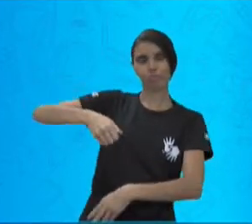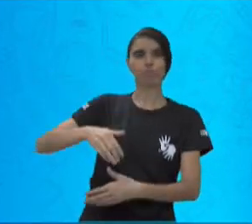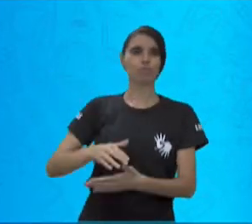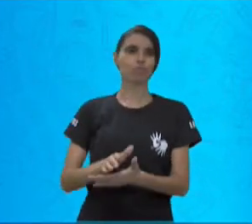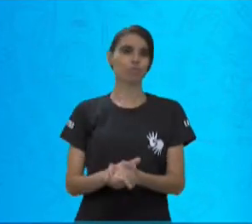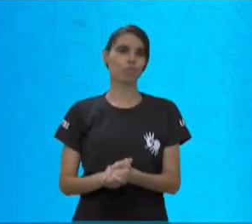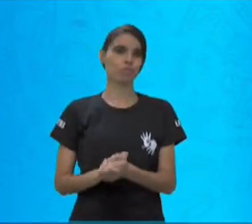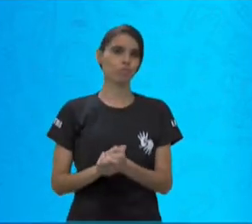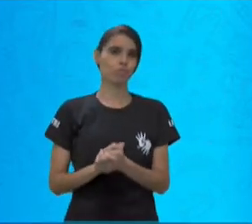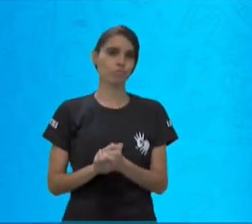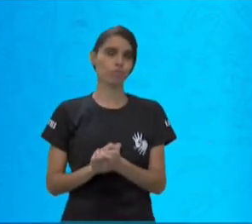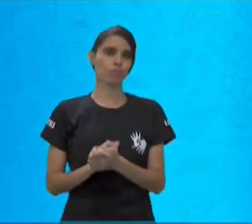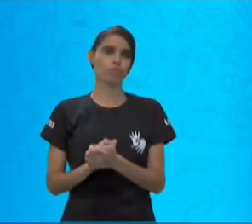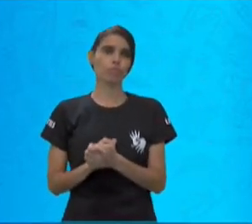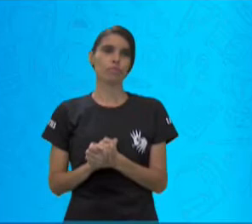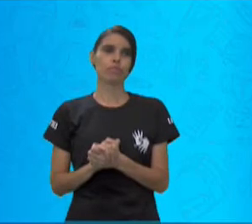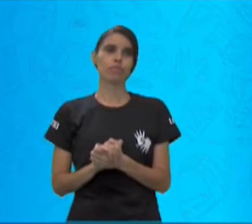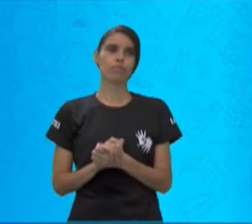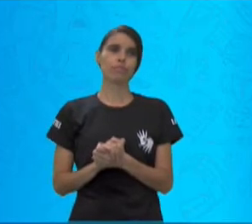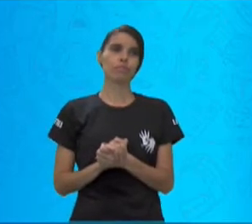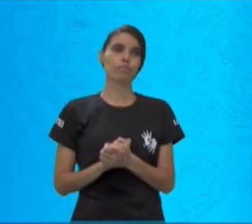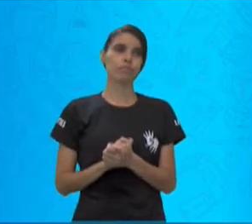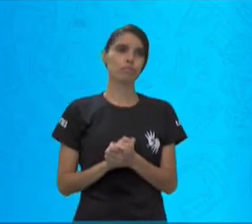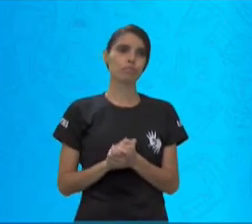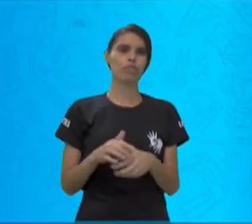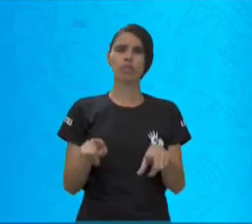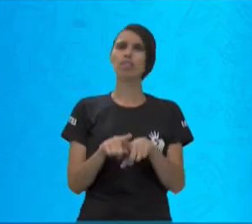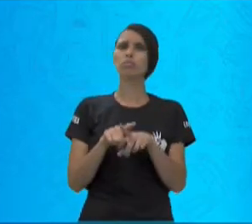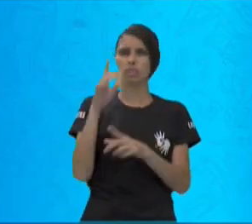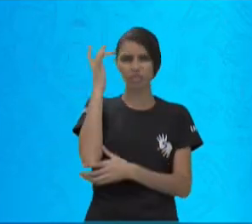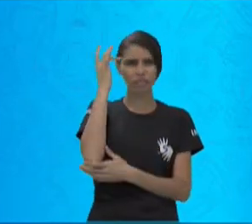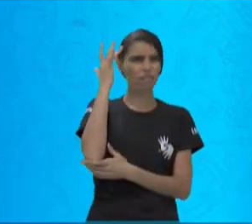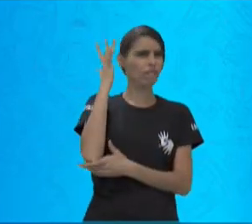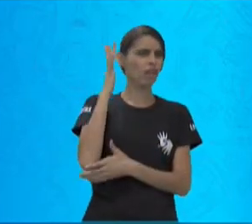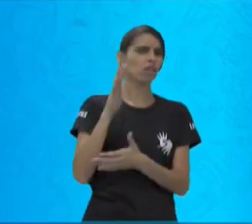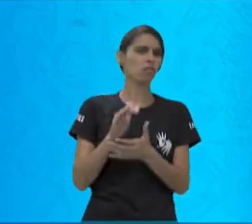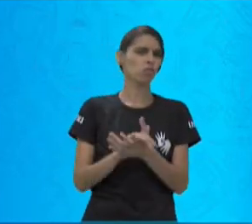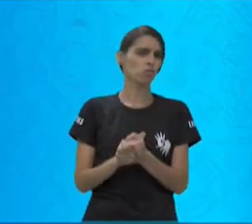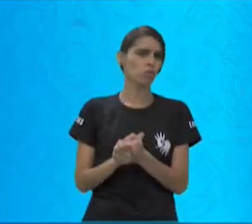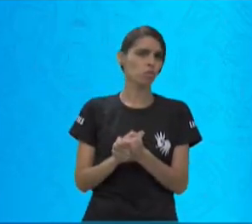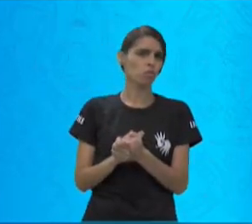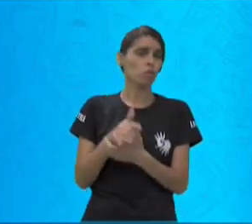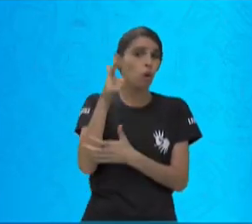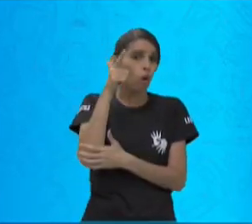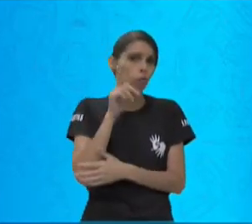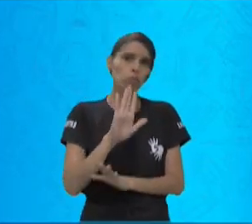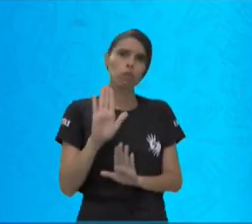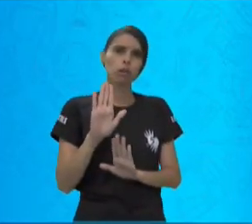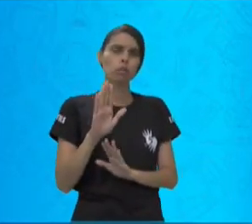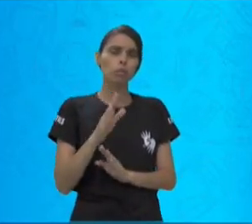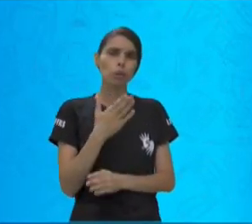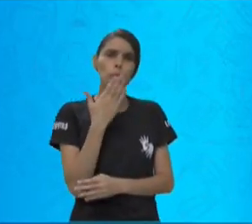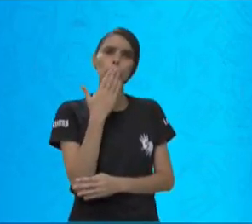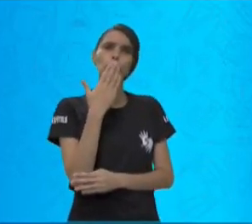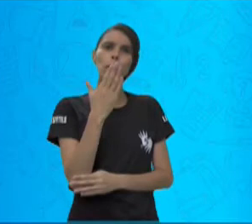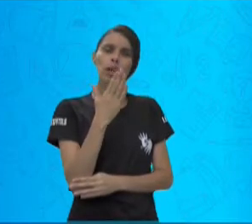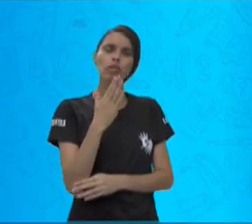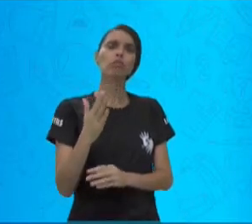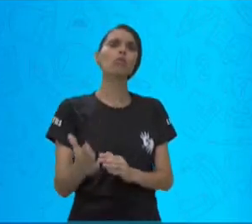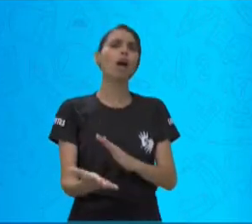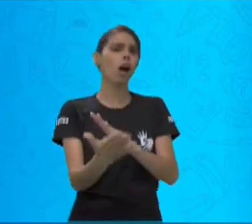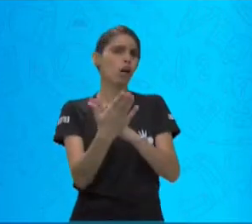aí e aí e aí e pronto